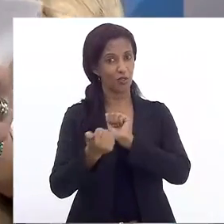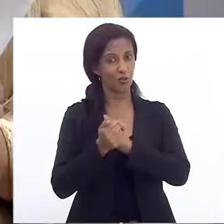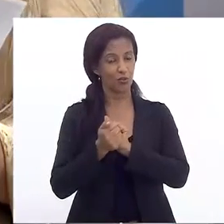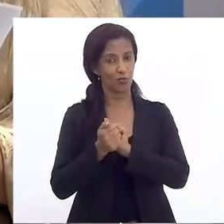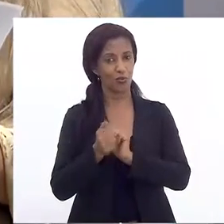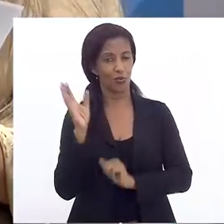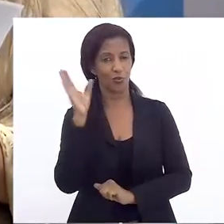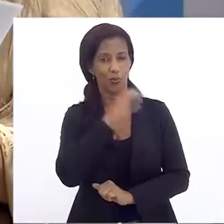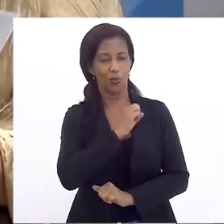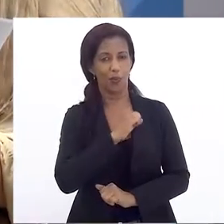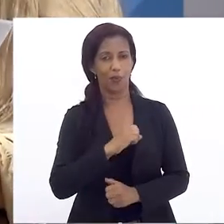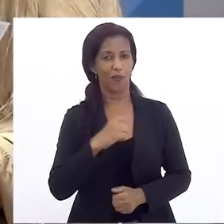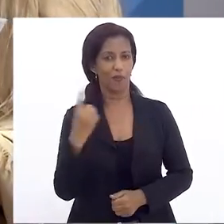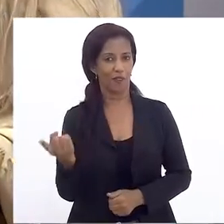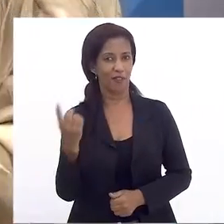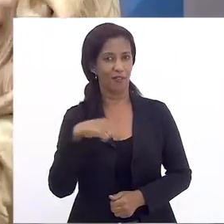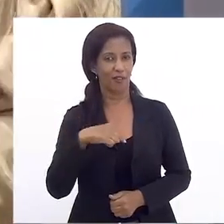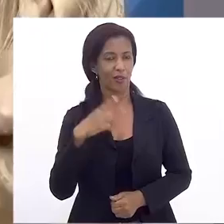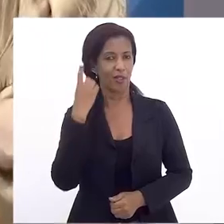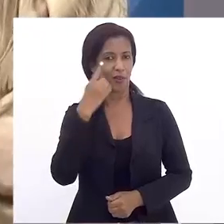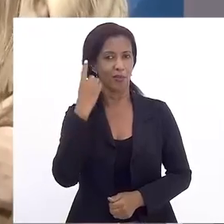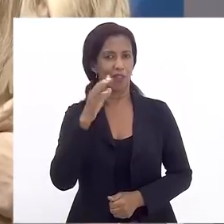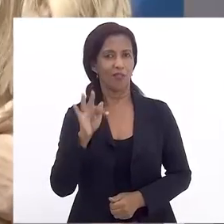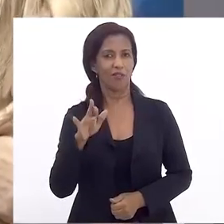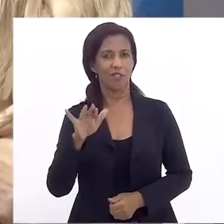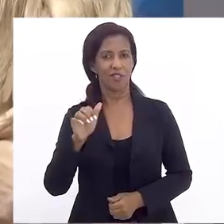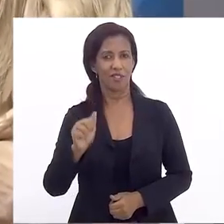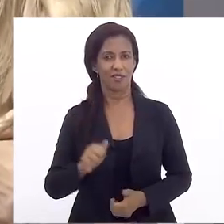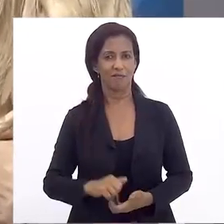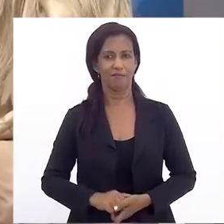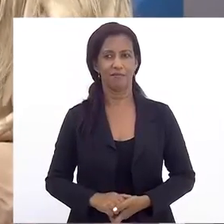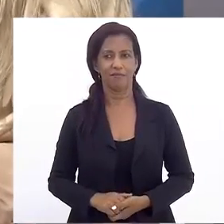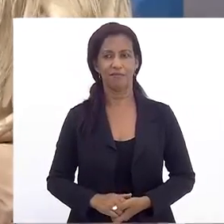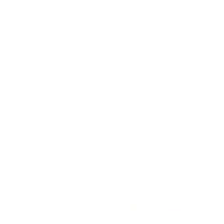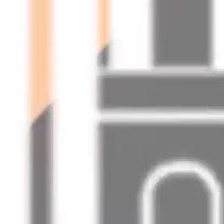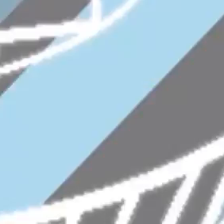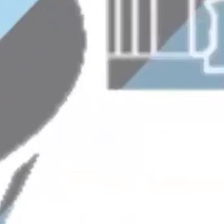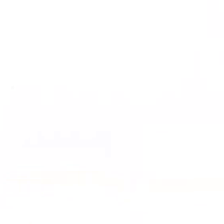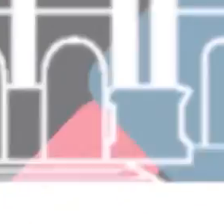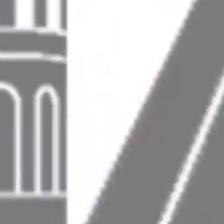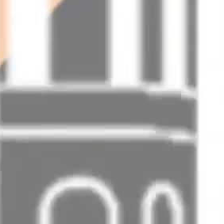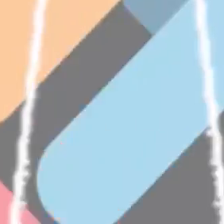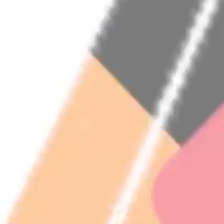tá gostando, fica com a gente. É rapidinho, a gente já volta aqui com a deputada Franciane Mota.